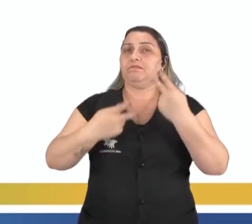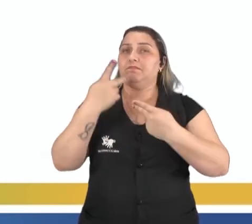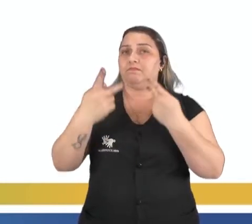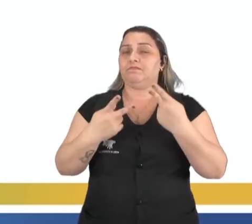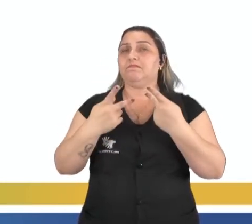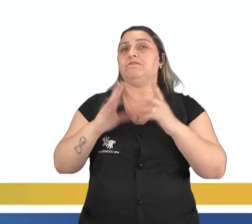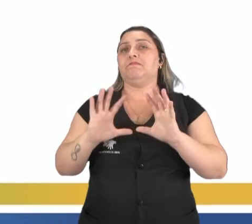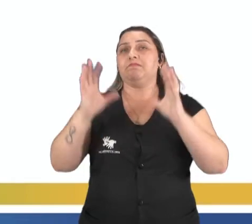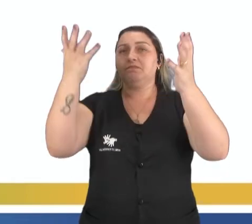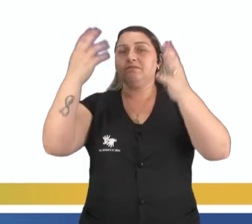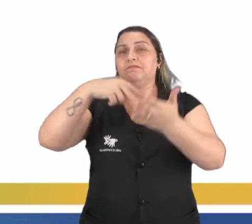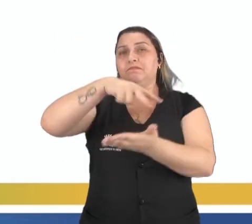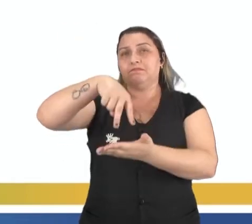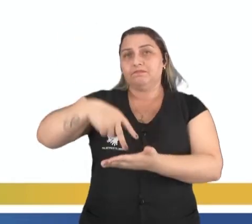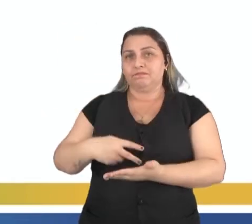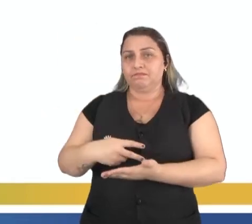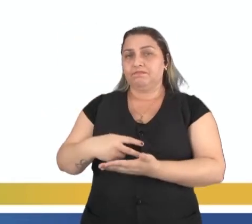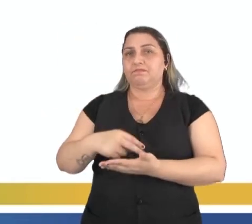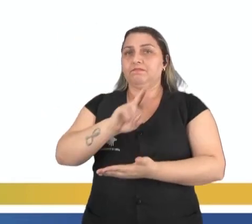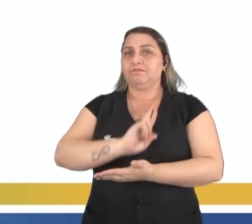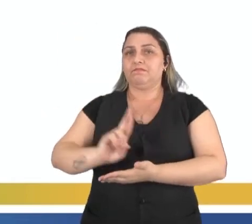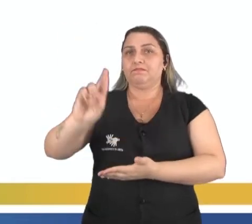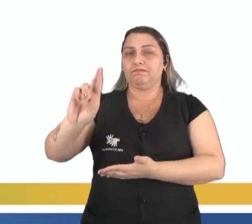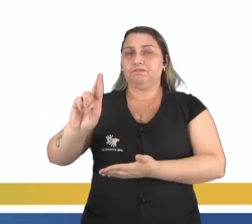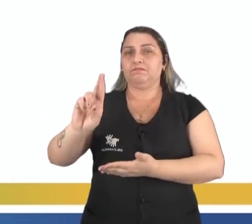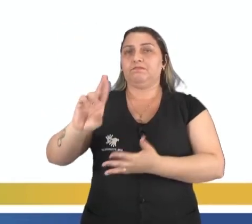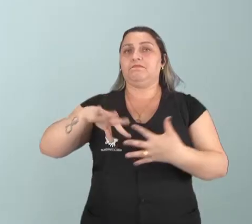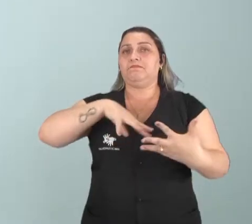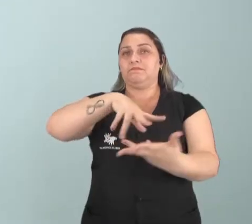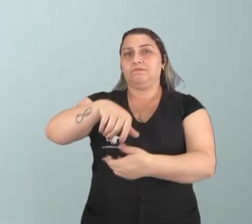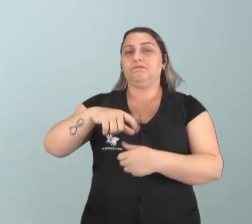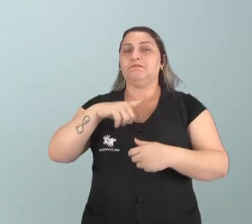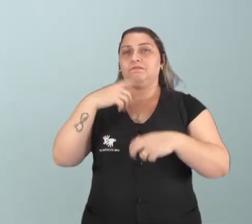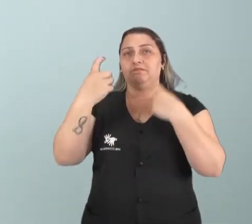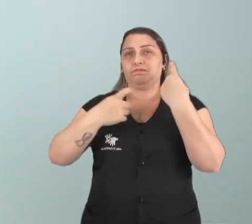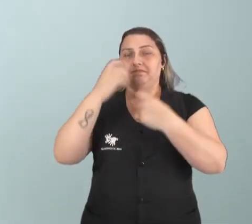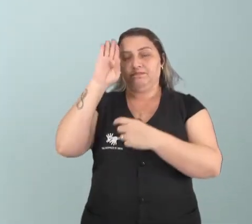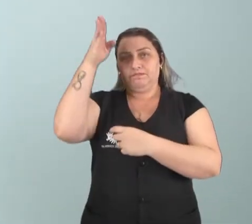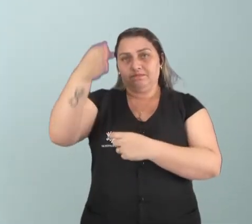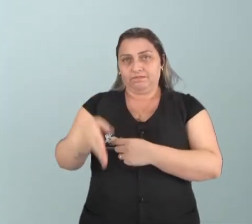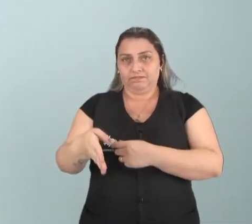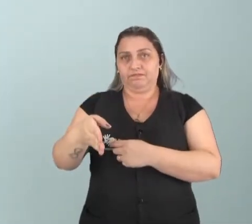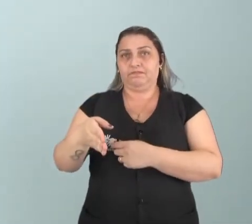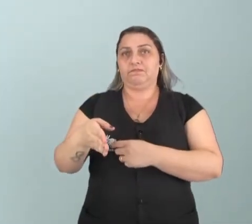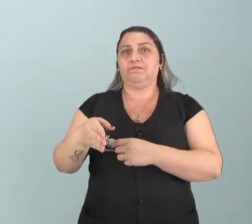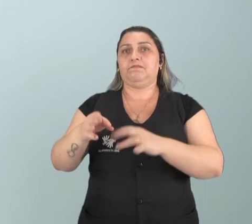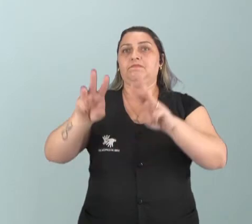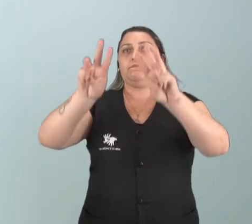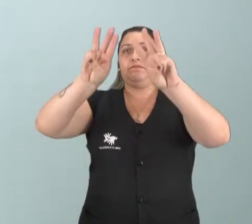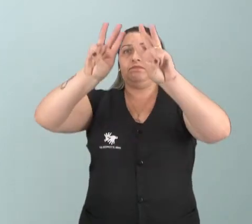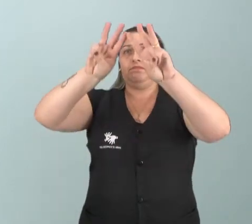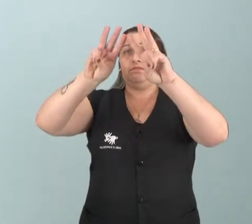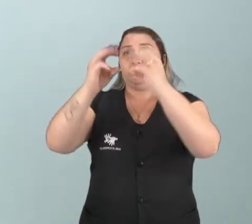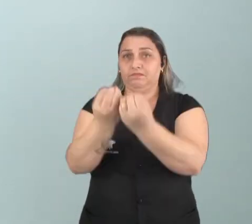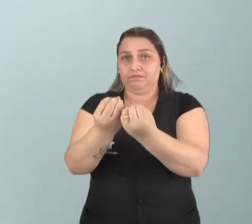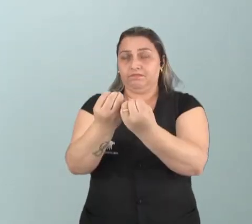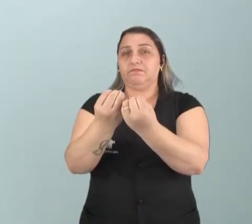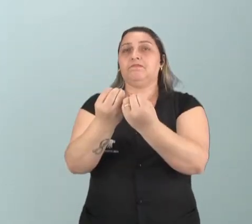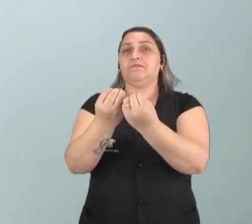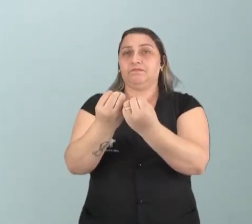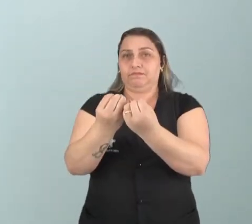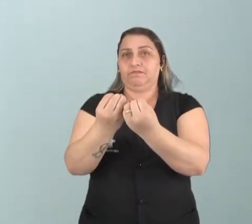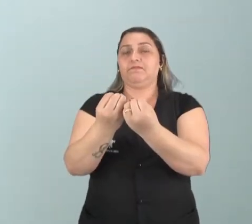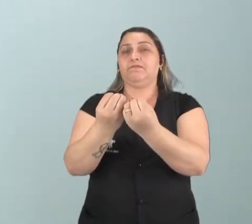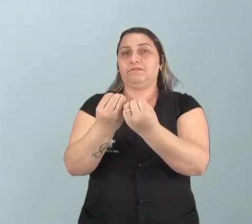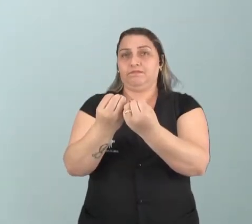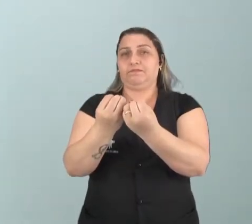se vestir, suas danças, suas crenças. Isso no mundo inteiro há uma preocupação, principalmente por parte da ONU, para que isso não se perca, que